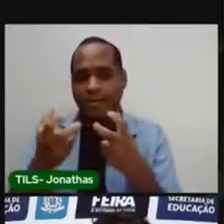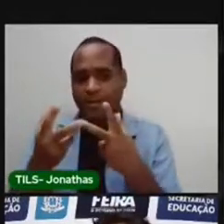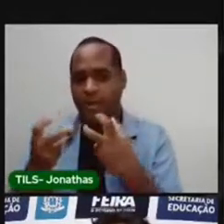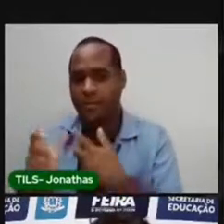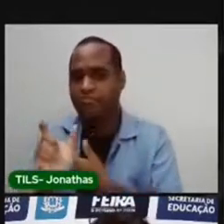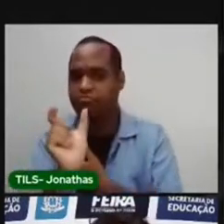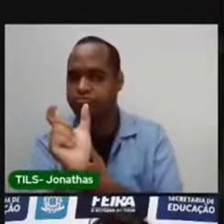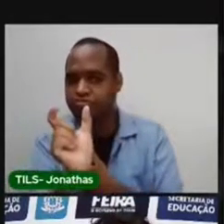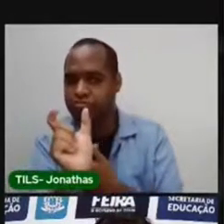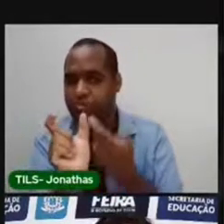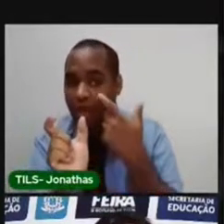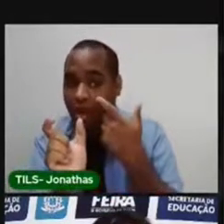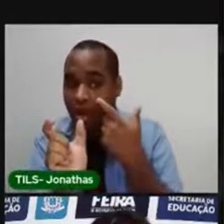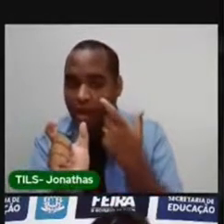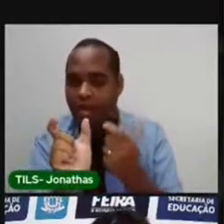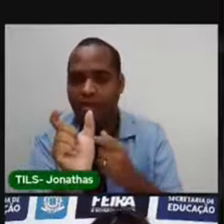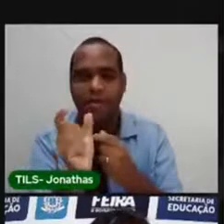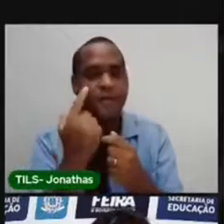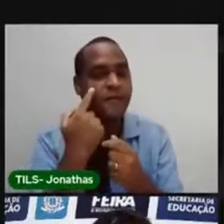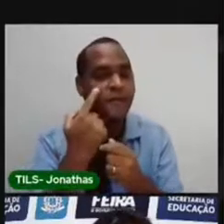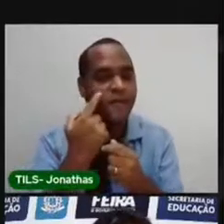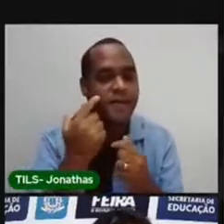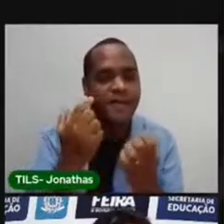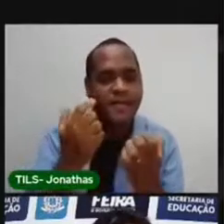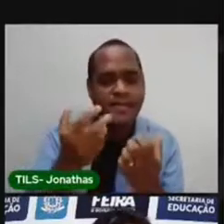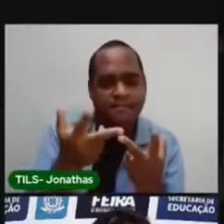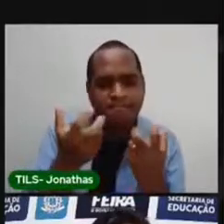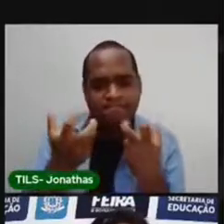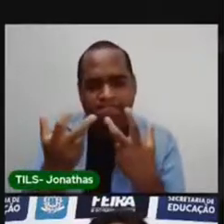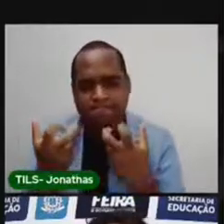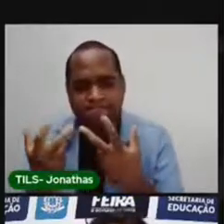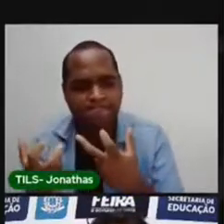palavrinhas. Olha bem as palavras dessa parlenda.